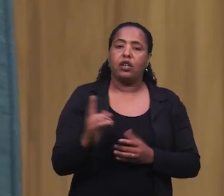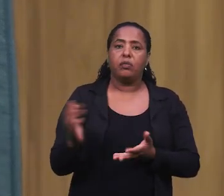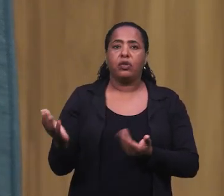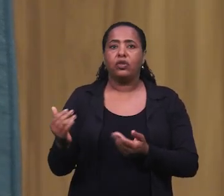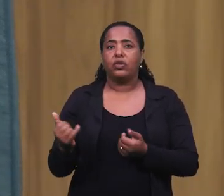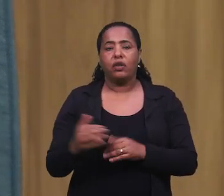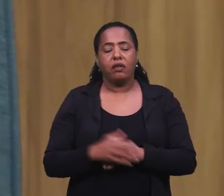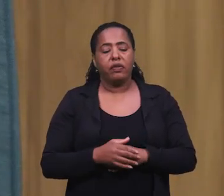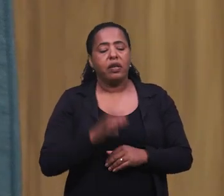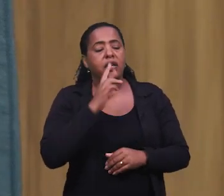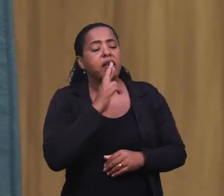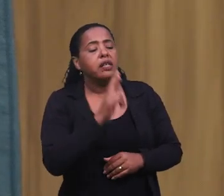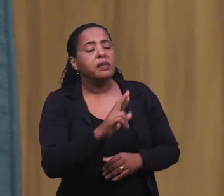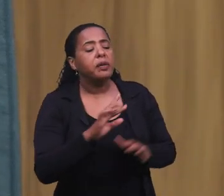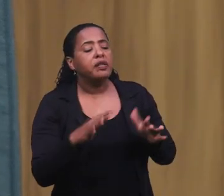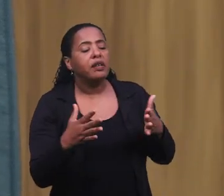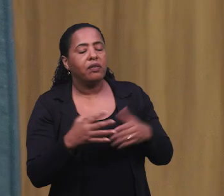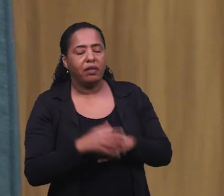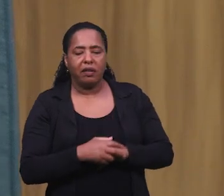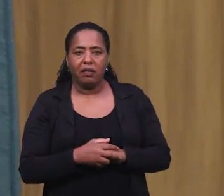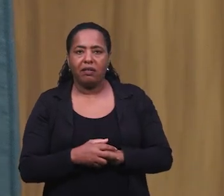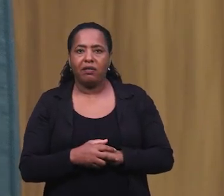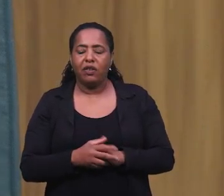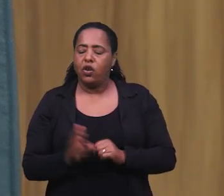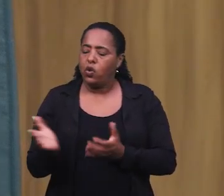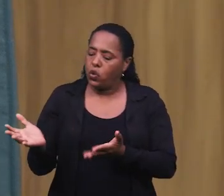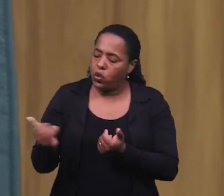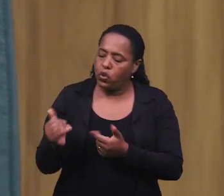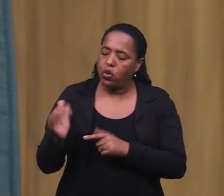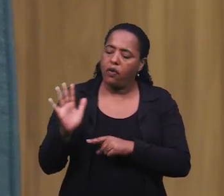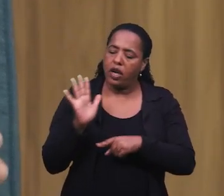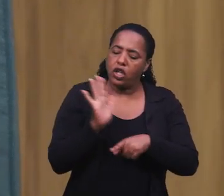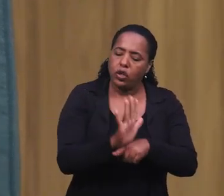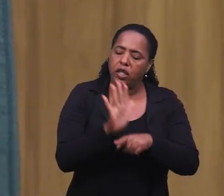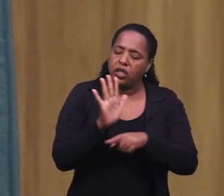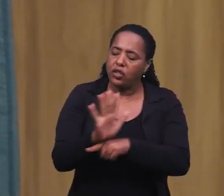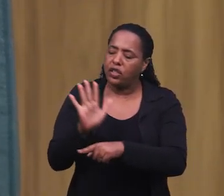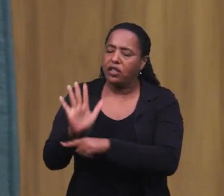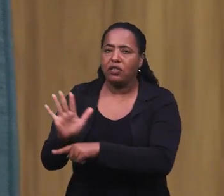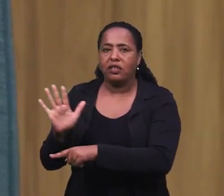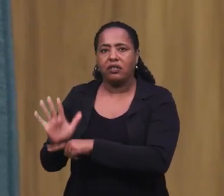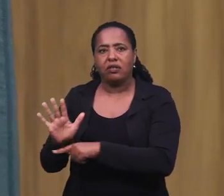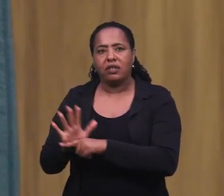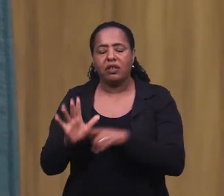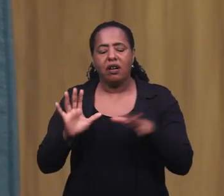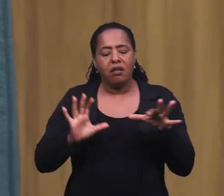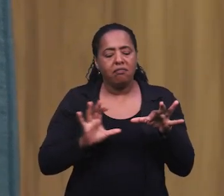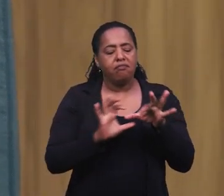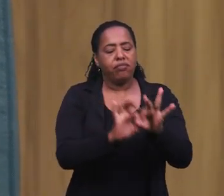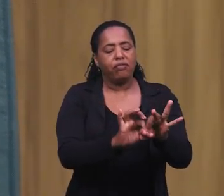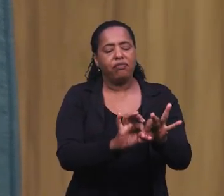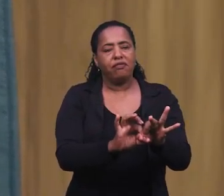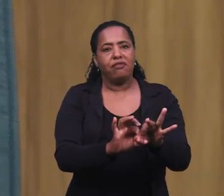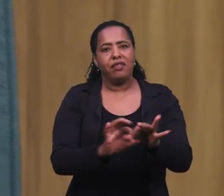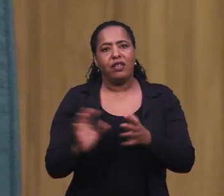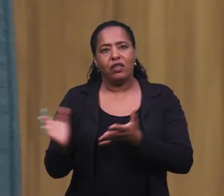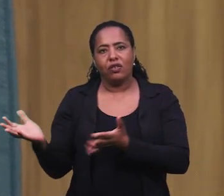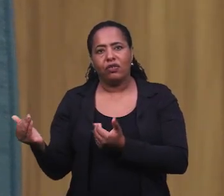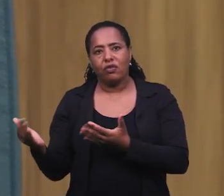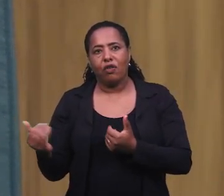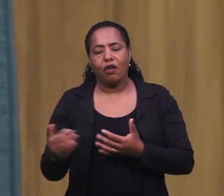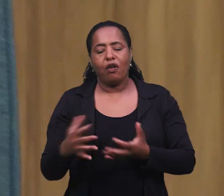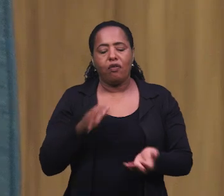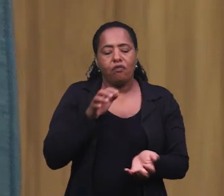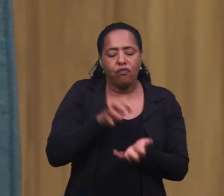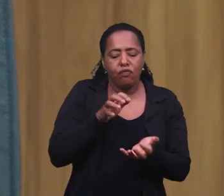tendo todos os cuidados dele, né, médicos, vamos falar assim, de ordem técnica, né? Está tudo sendo feito lá. Mas